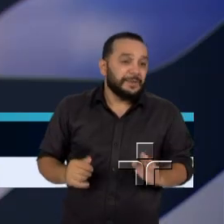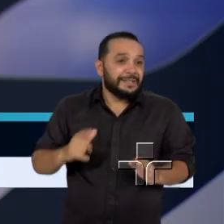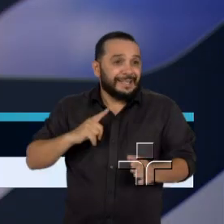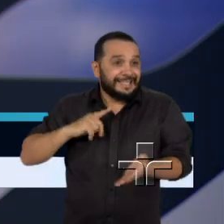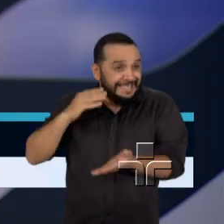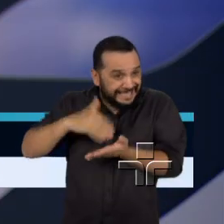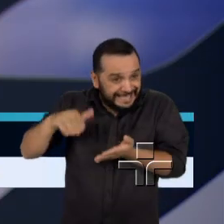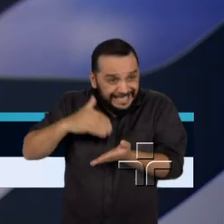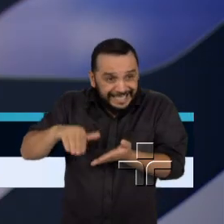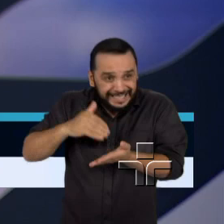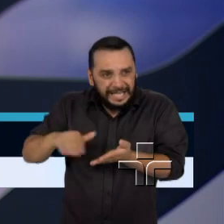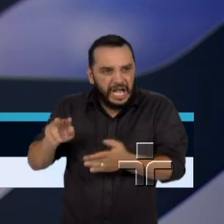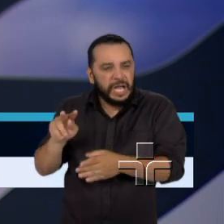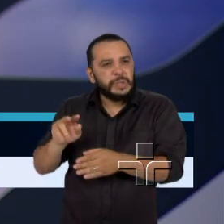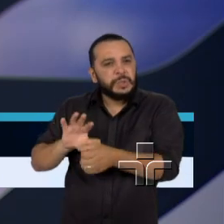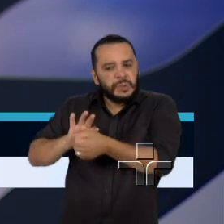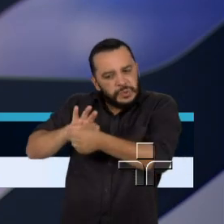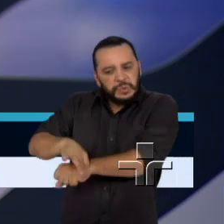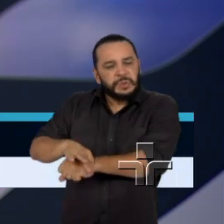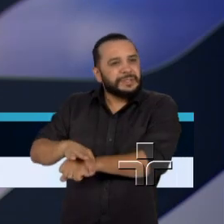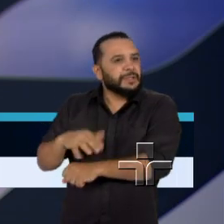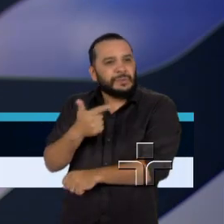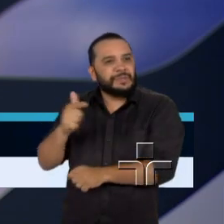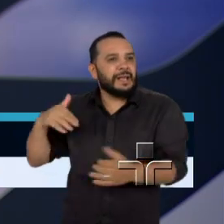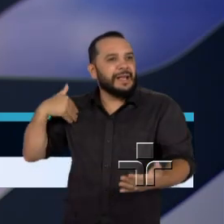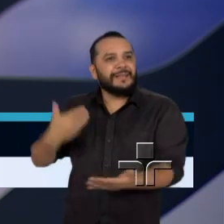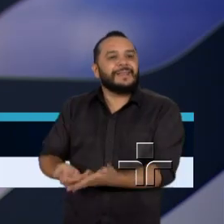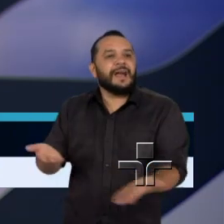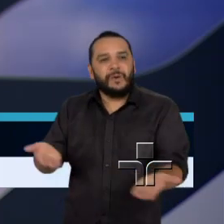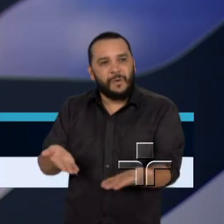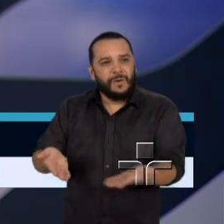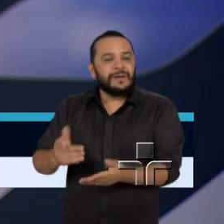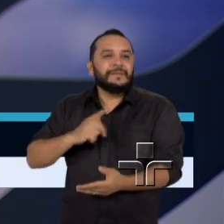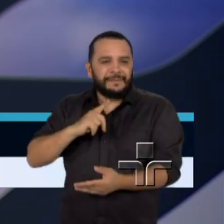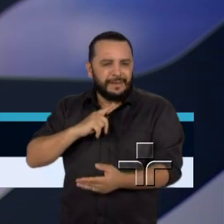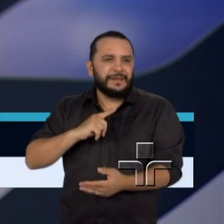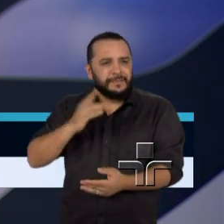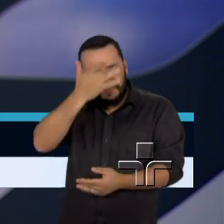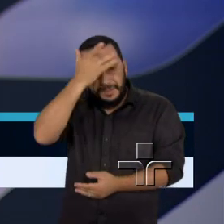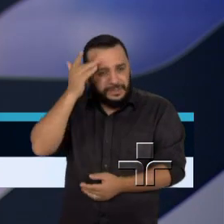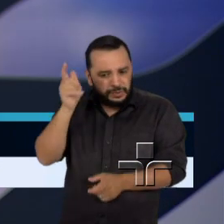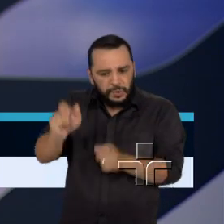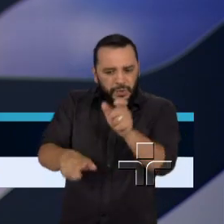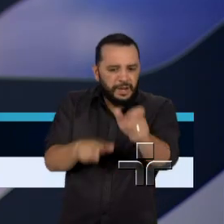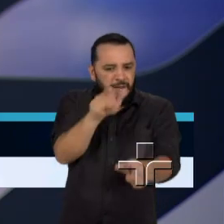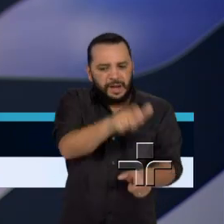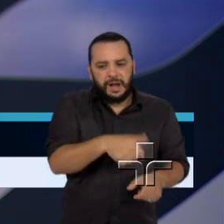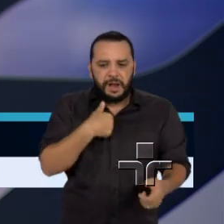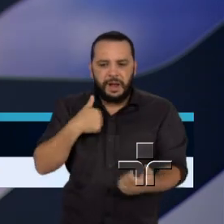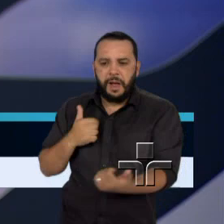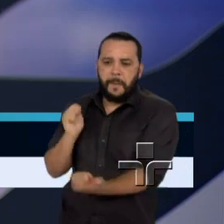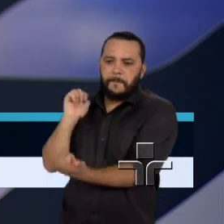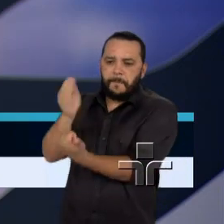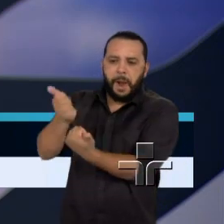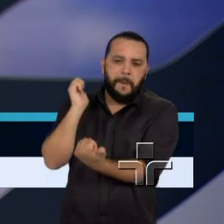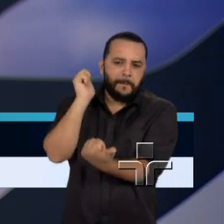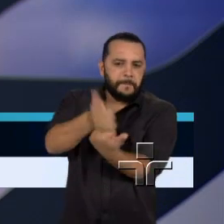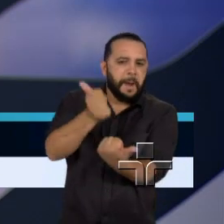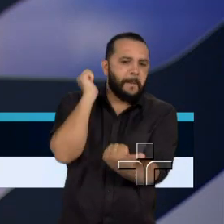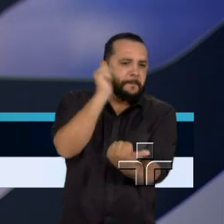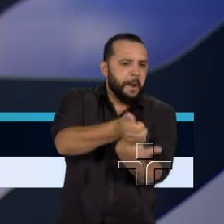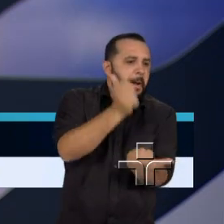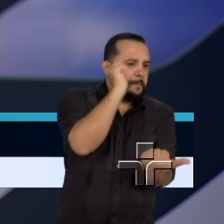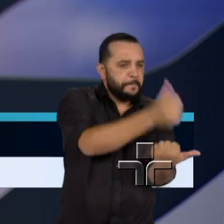importantíssima na melhor nação do mundo. Então há um rodízio muito grande de pessoas que não se sustentam ficar numa administração